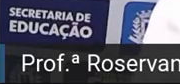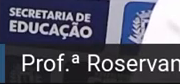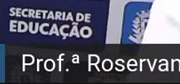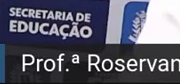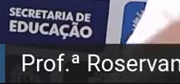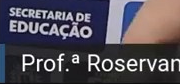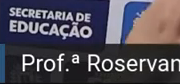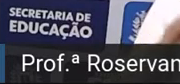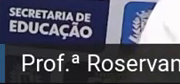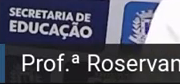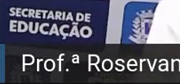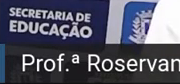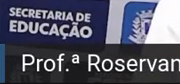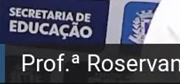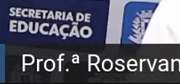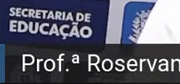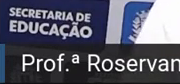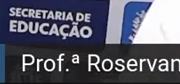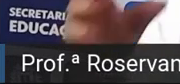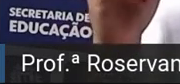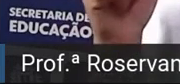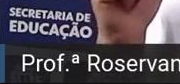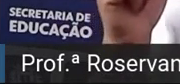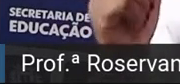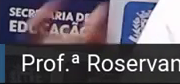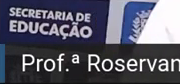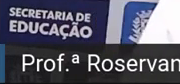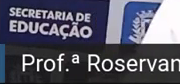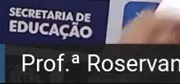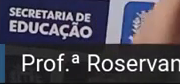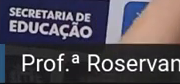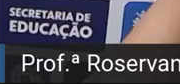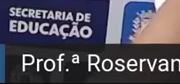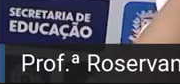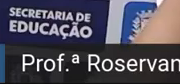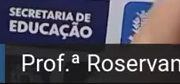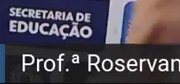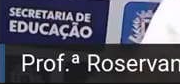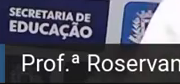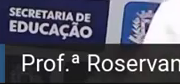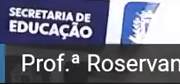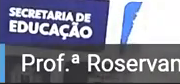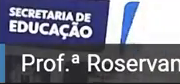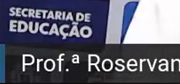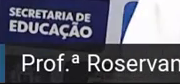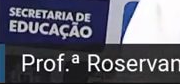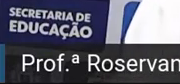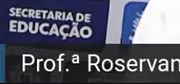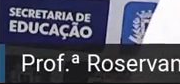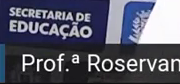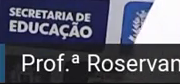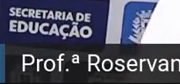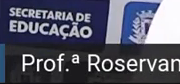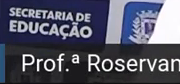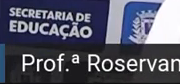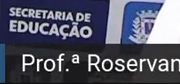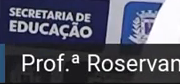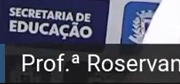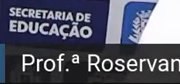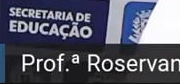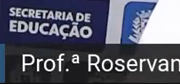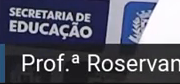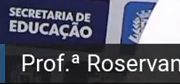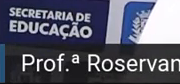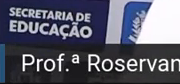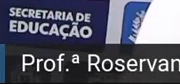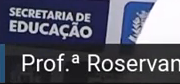uma saúde bem dia que esteja um brincando curtindo aí e essa né como vocês